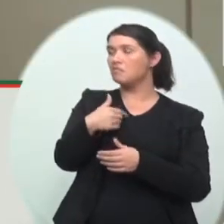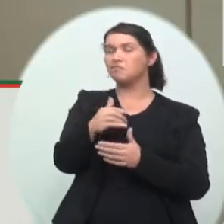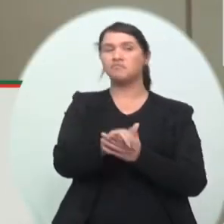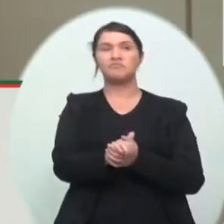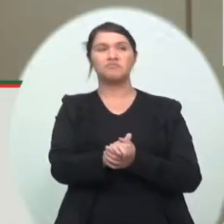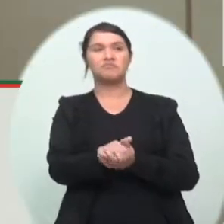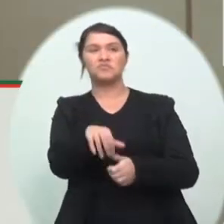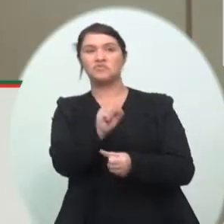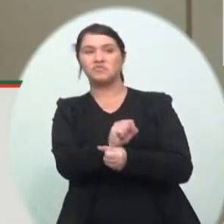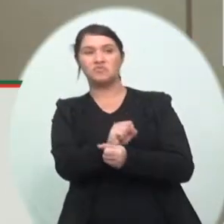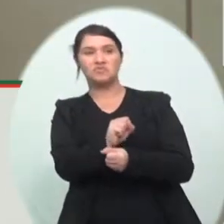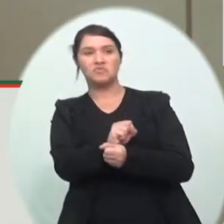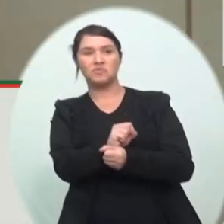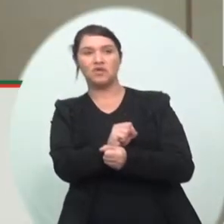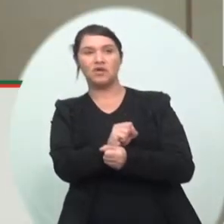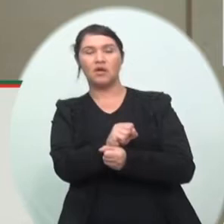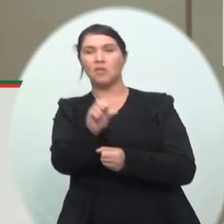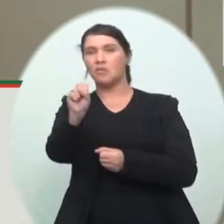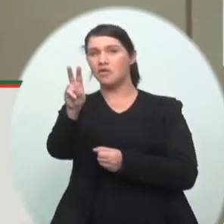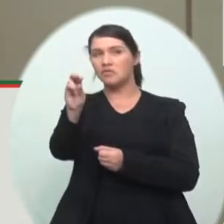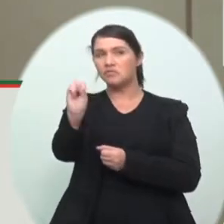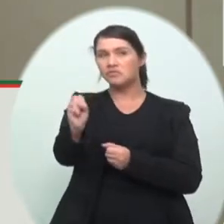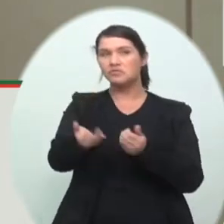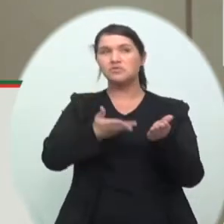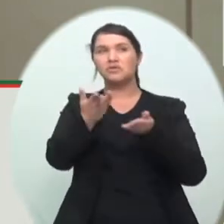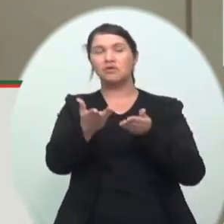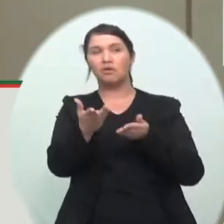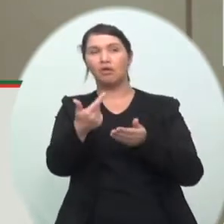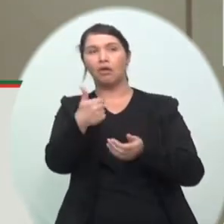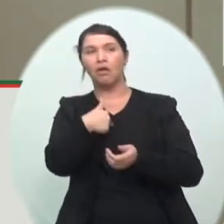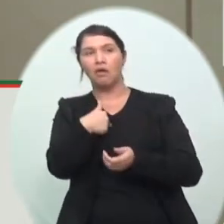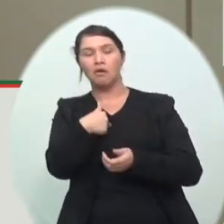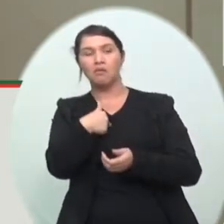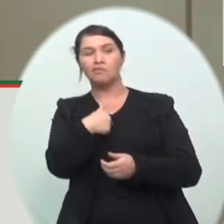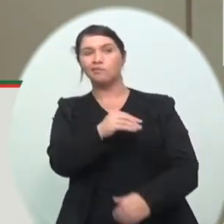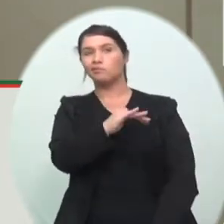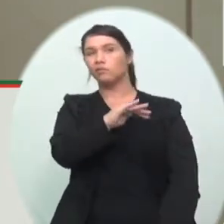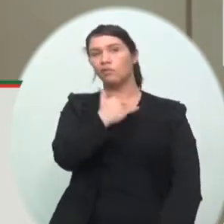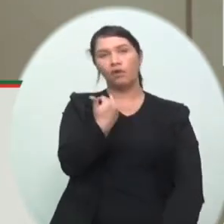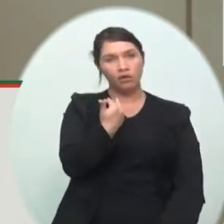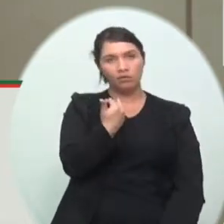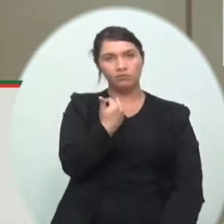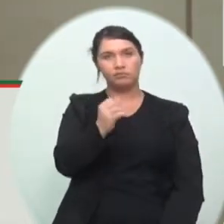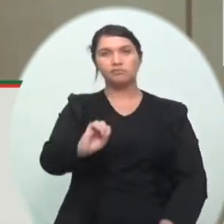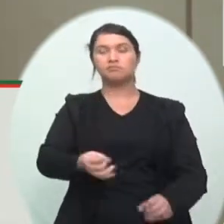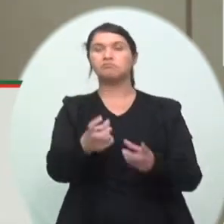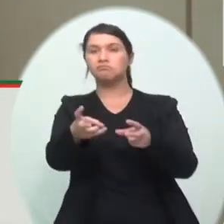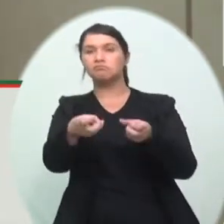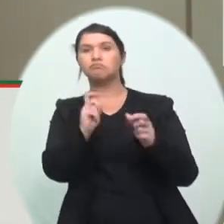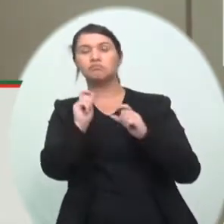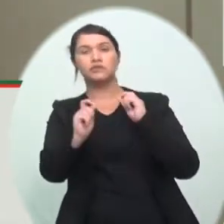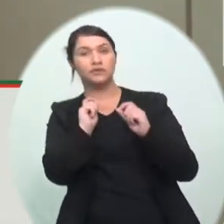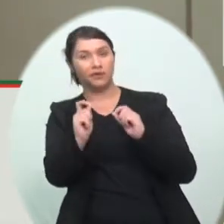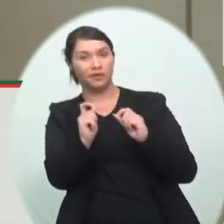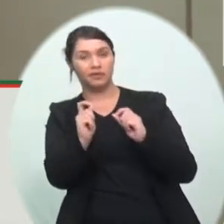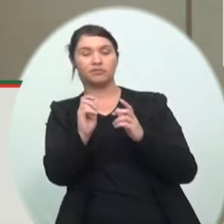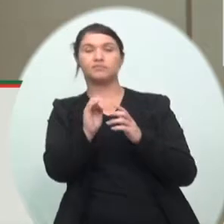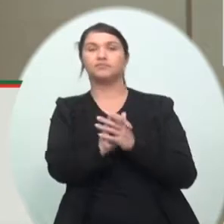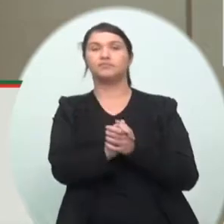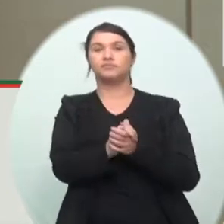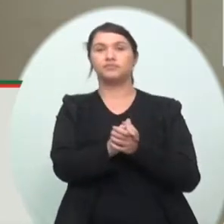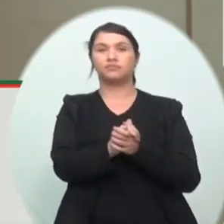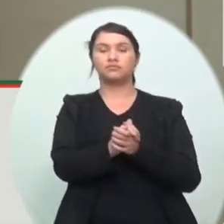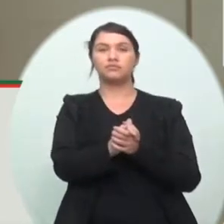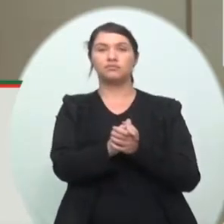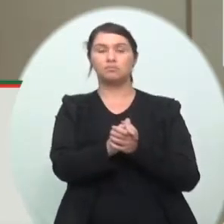nós já tínhamos morrido na míngua. Esse é o ditado que ele me falou. Então, percebemos que não está se fazendo,